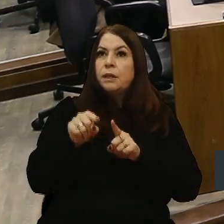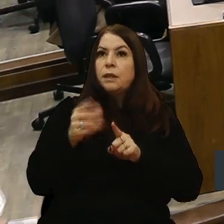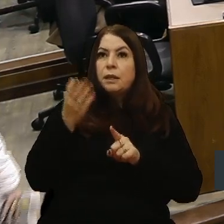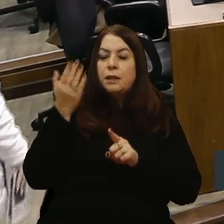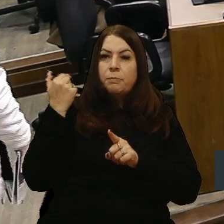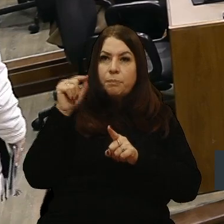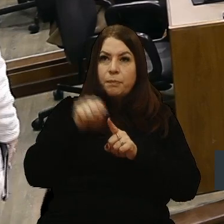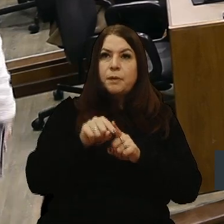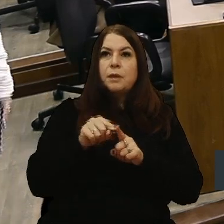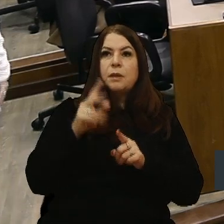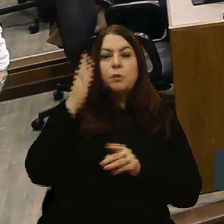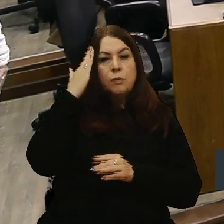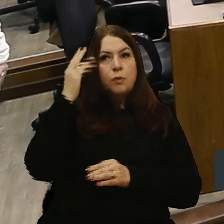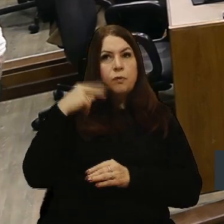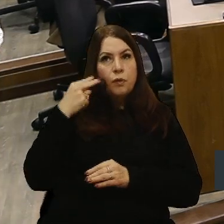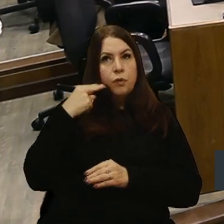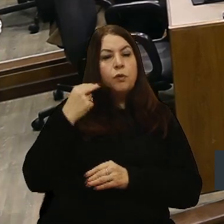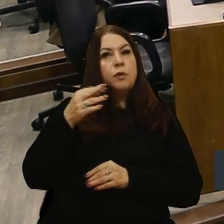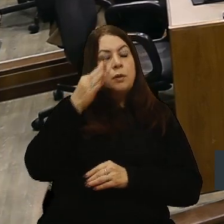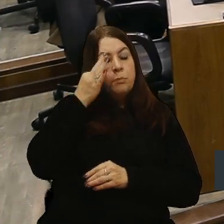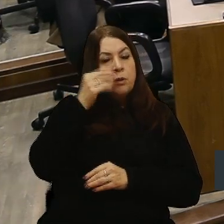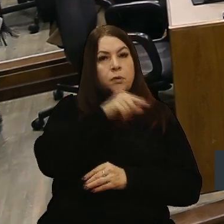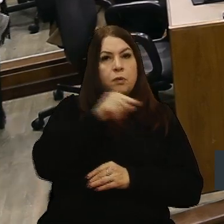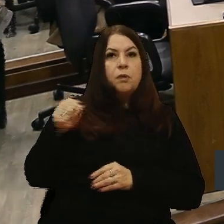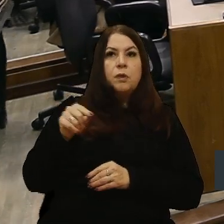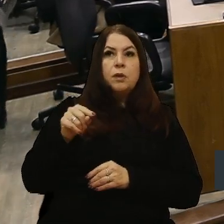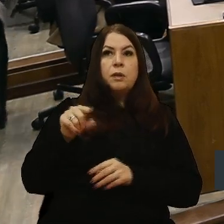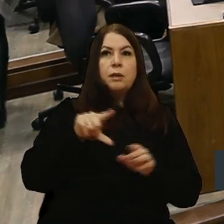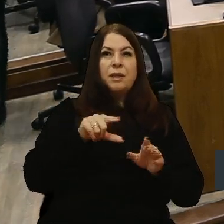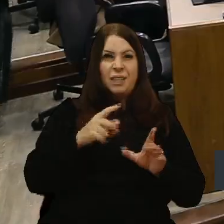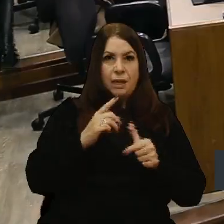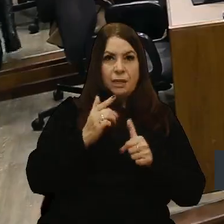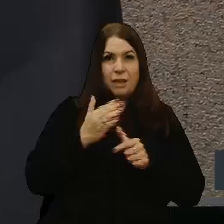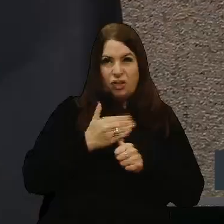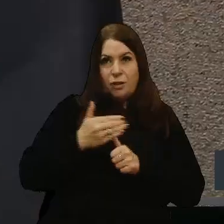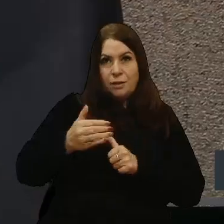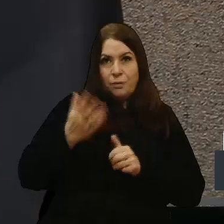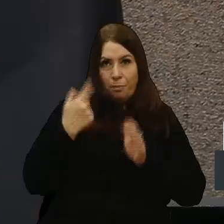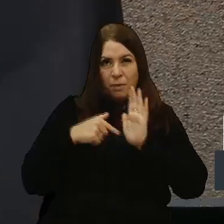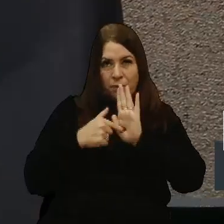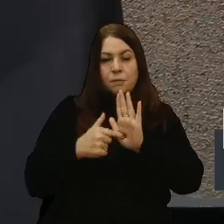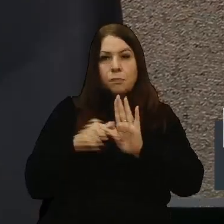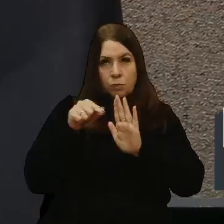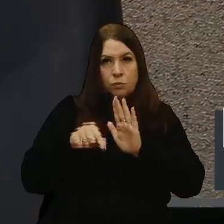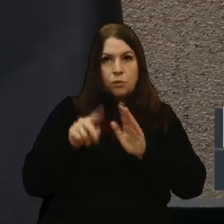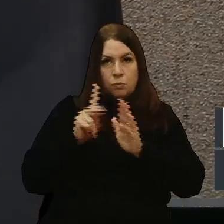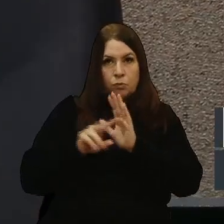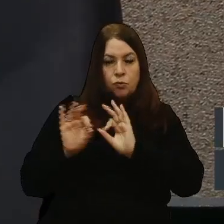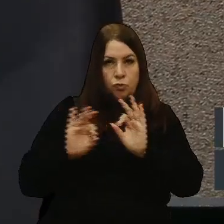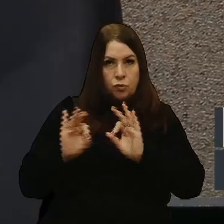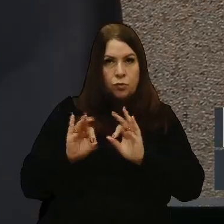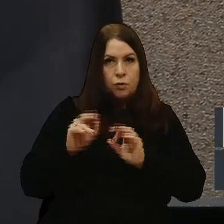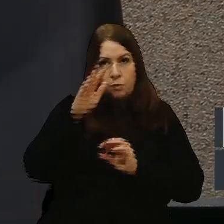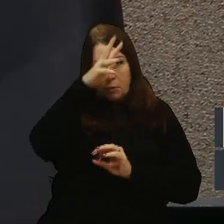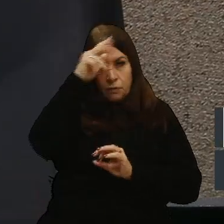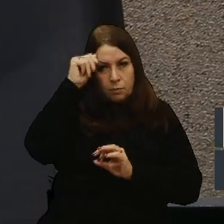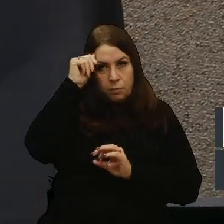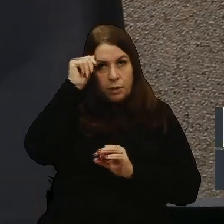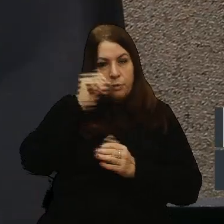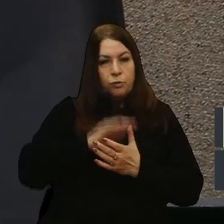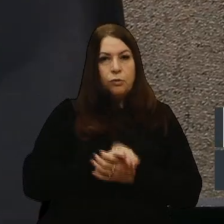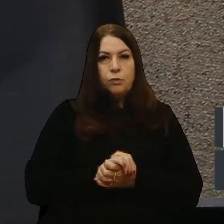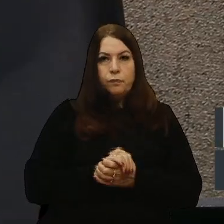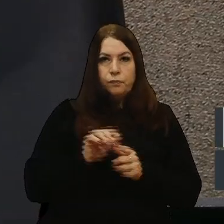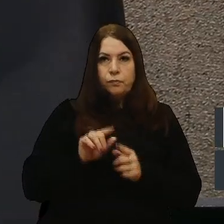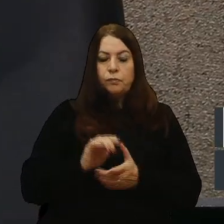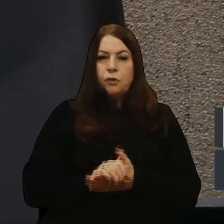passada, eu gostaria que os vereadores que estavam presentes na legislação passada, nos foi apresentado aqui um projeto pela prefeitura, tá?